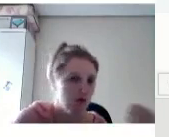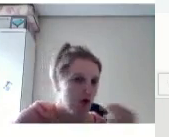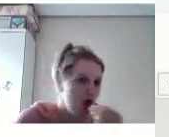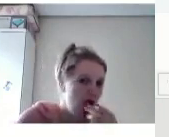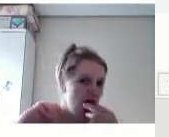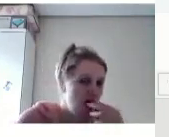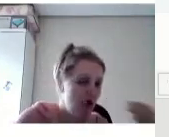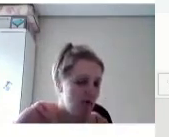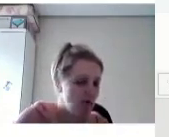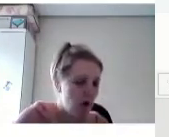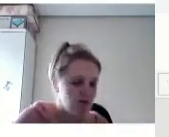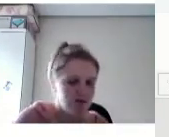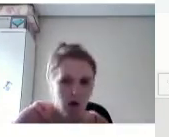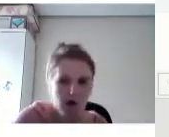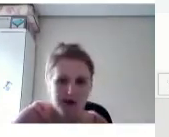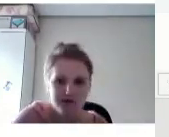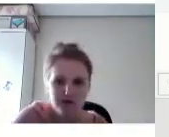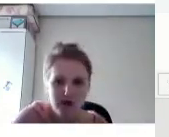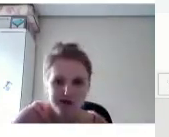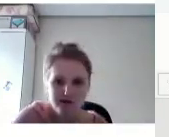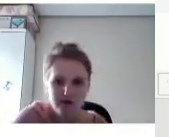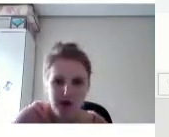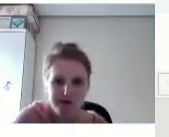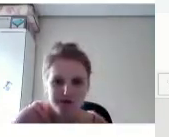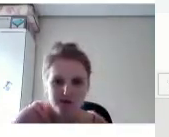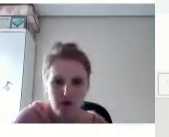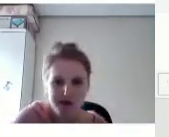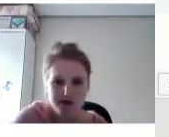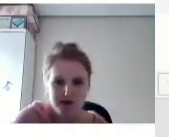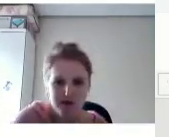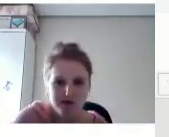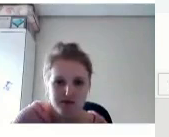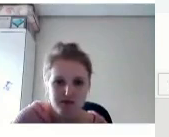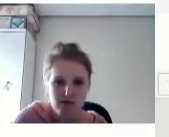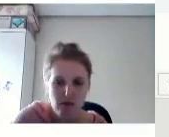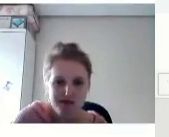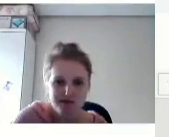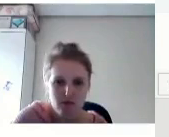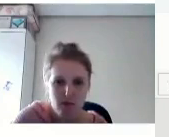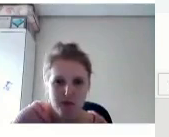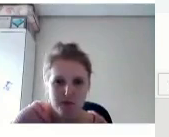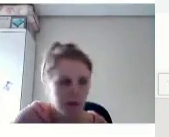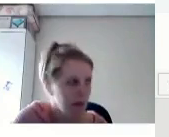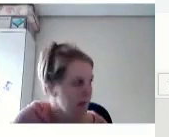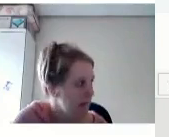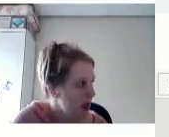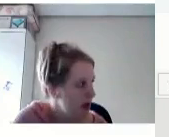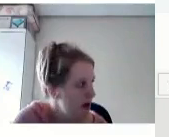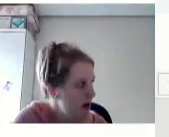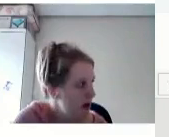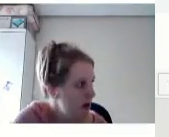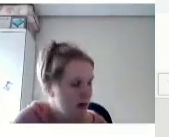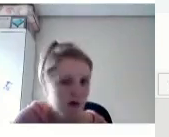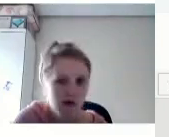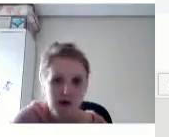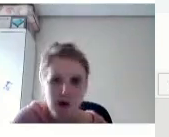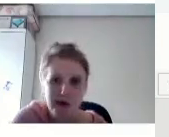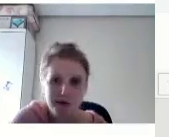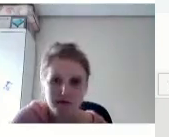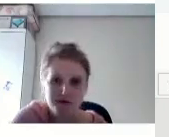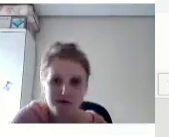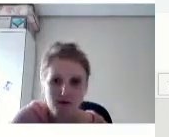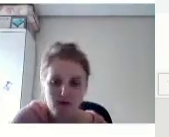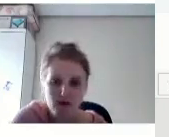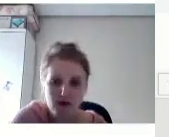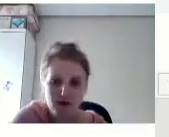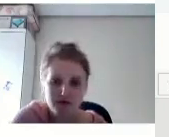aqui, elas vão nos dar explicitamente quem são a evolução temporal do campo φ e a evolução